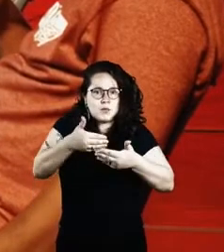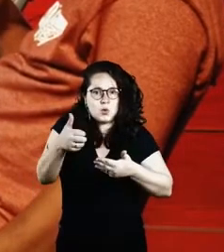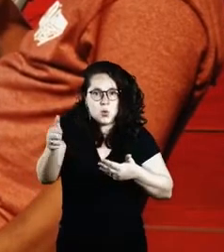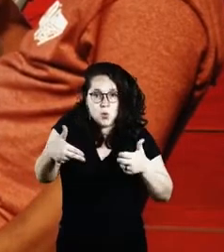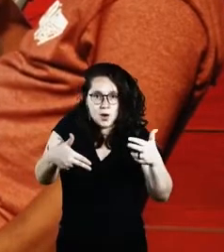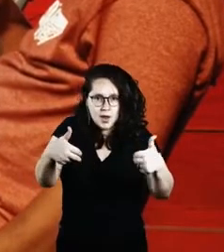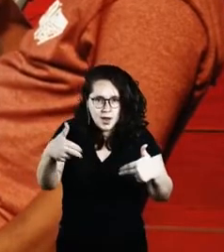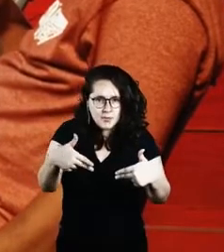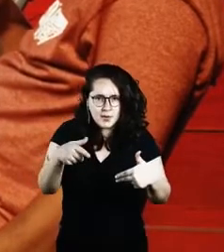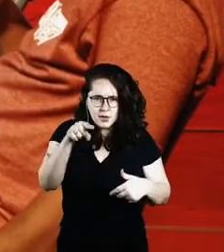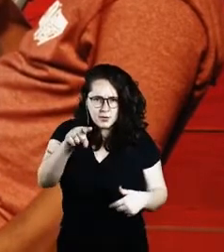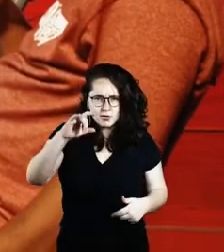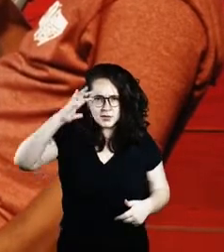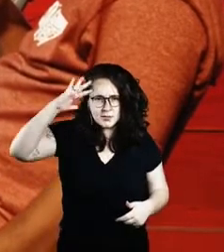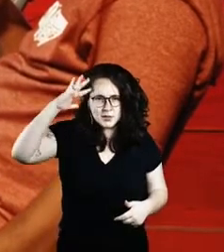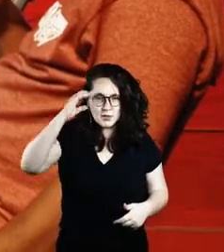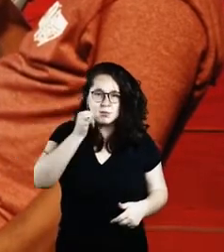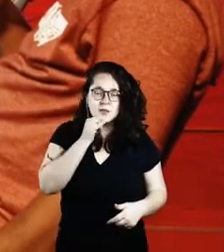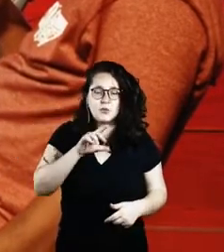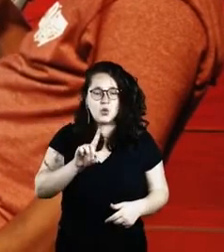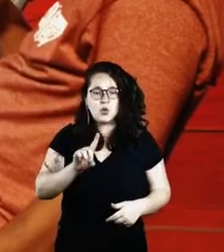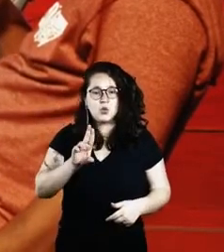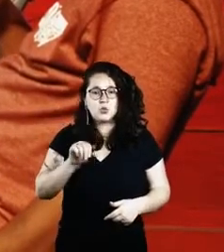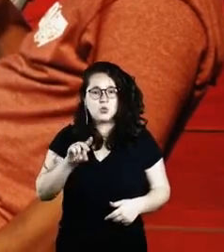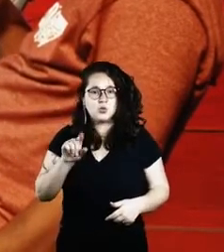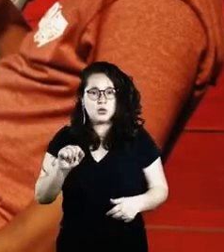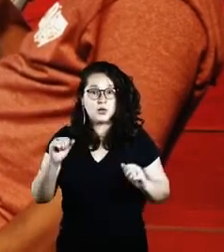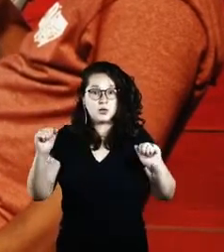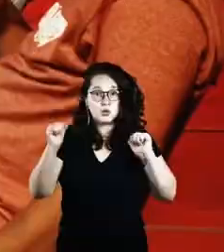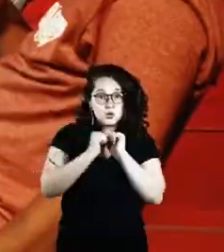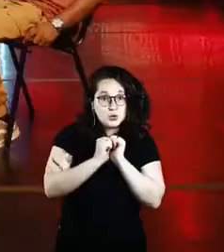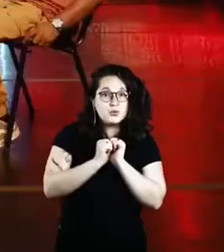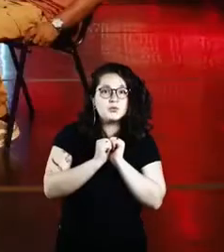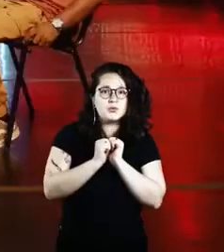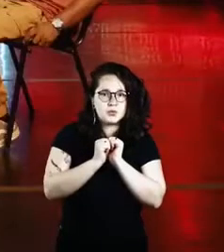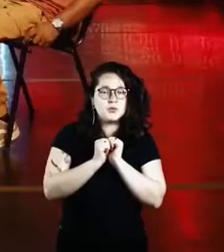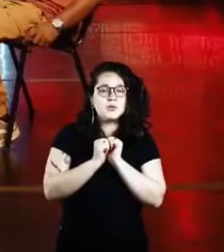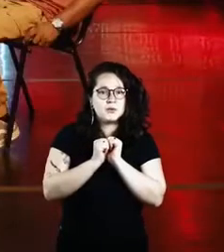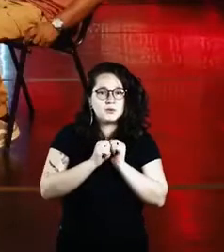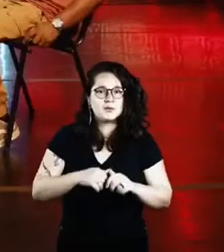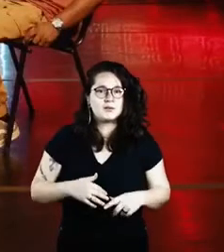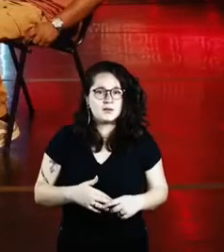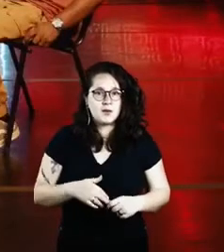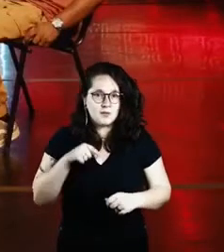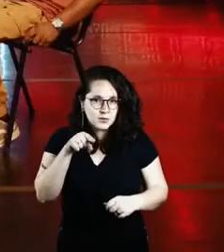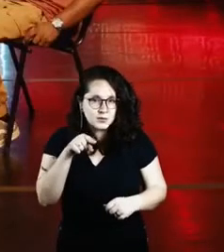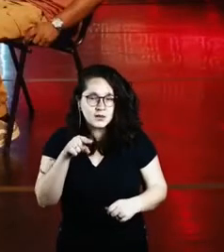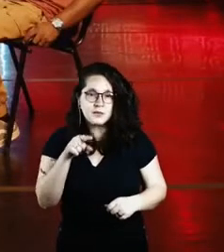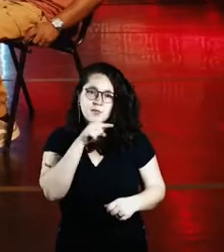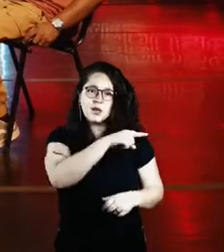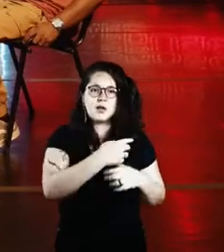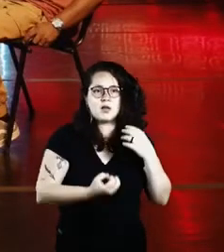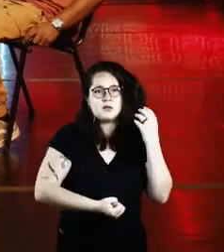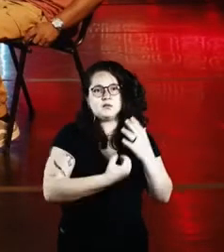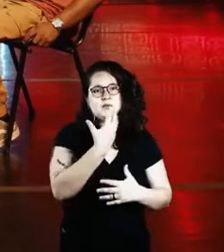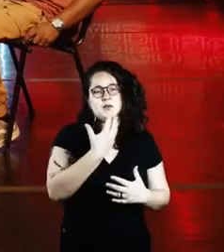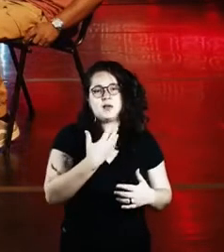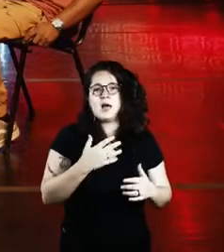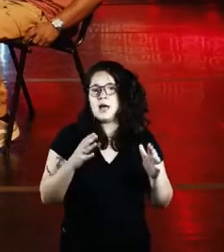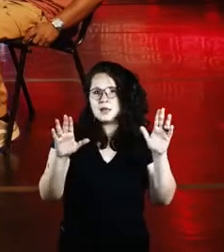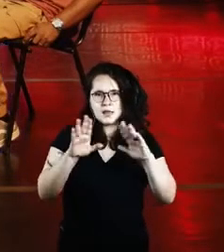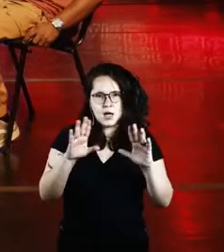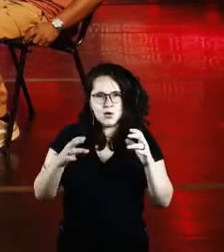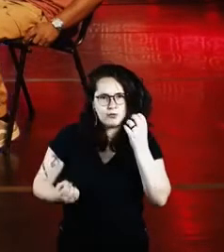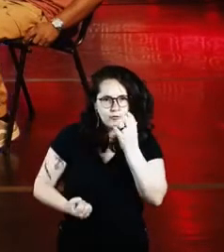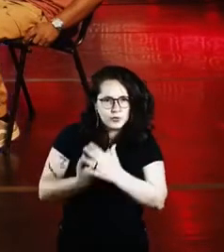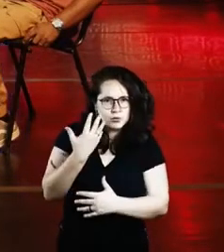vocês imaginariam o Duda que tocou no Clube do Rap, foi o fundador, um dos caras que... Não, o fundador do Clube do